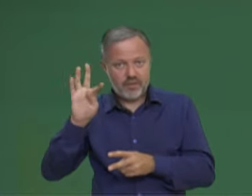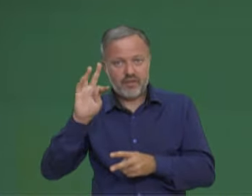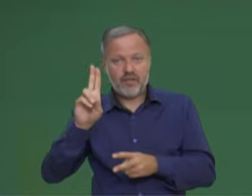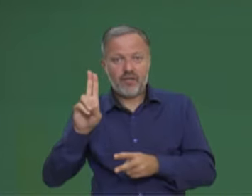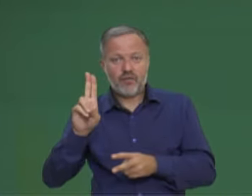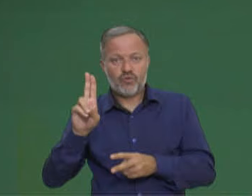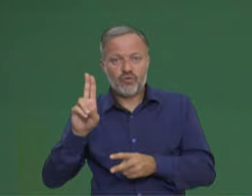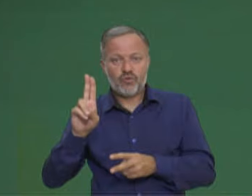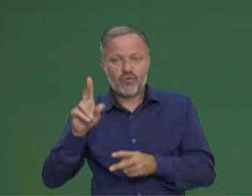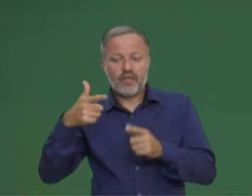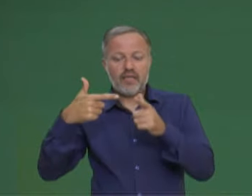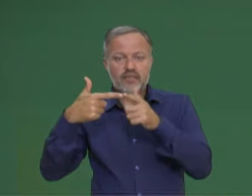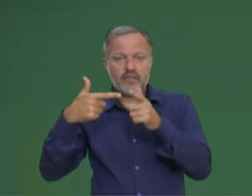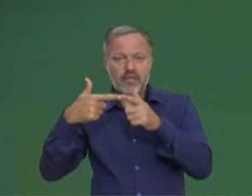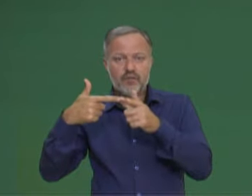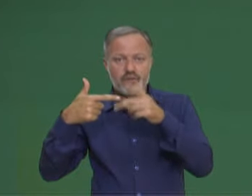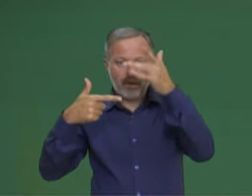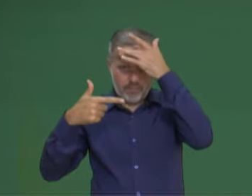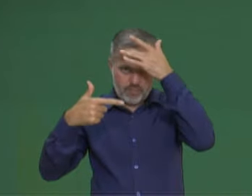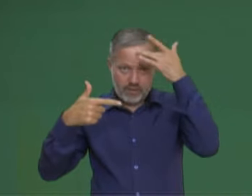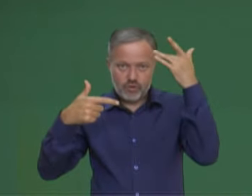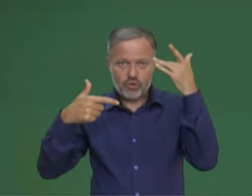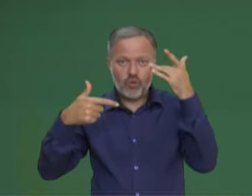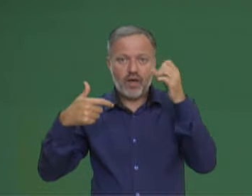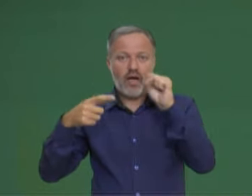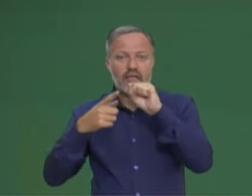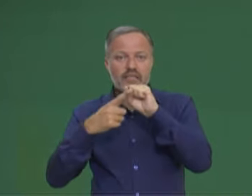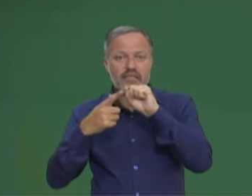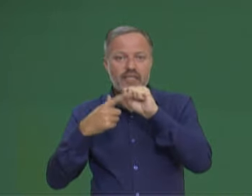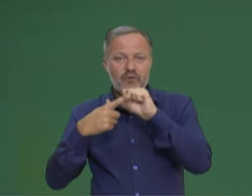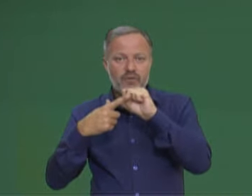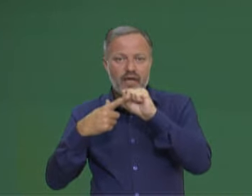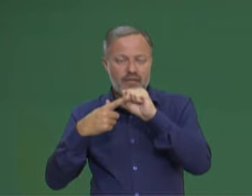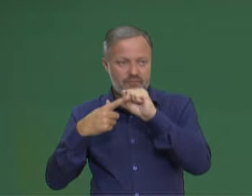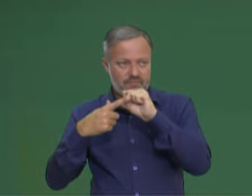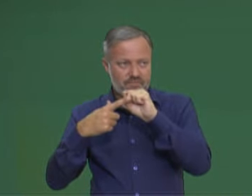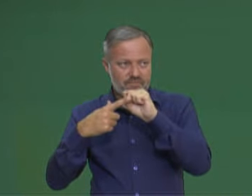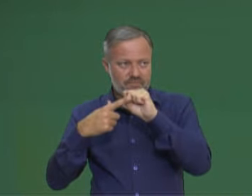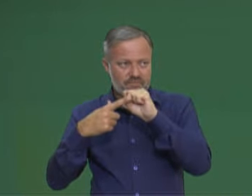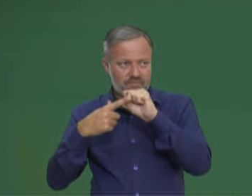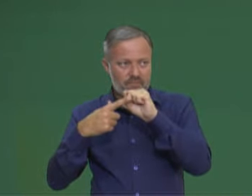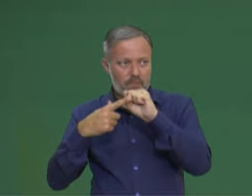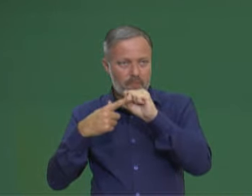segunda pessoa do singular. É a mesma coisa em português. Às vezes as pessoas querem tratar como tu, mas fala assim,